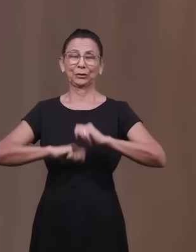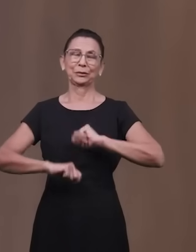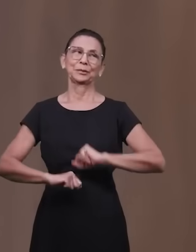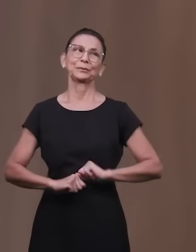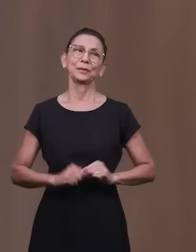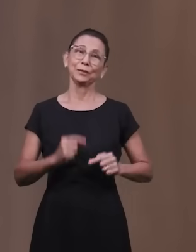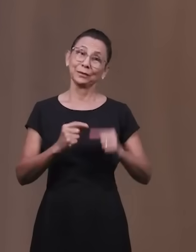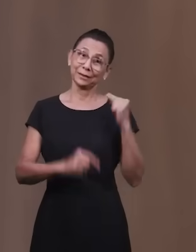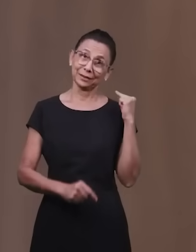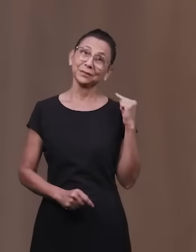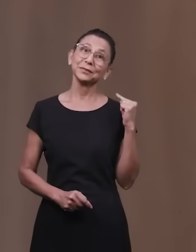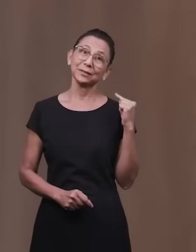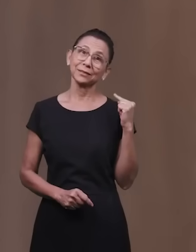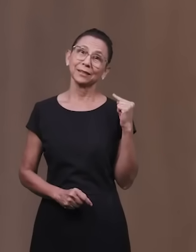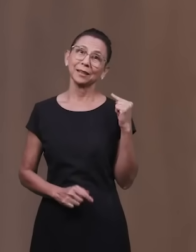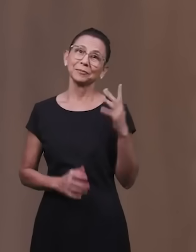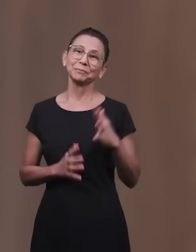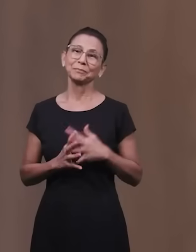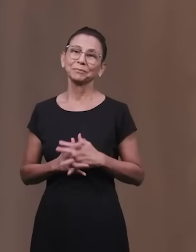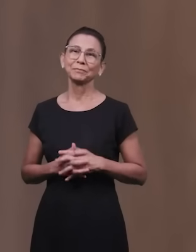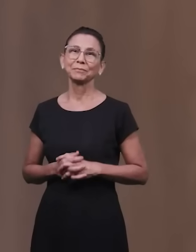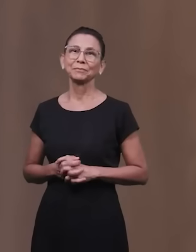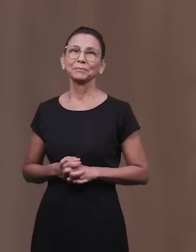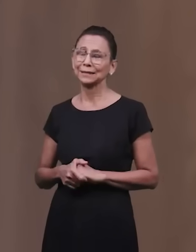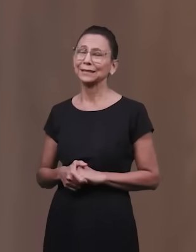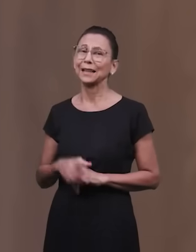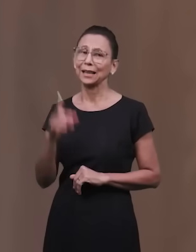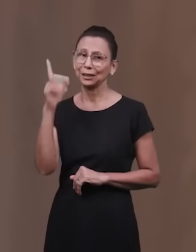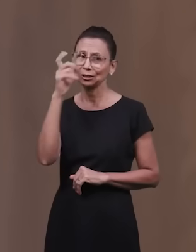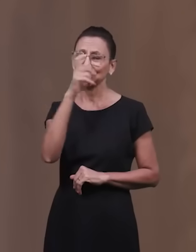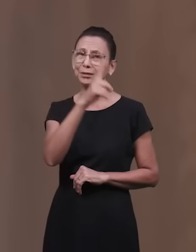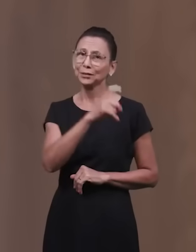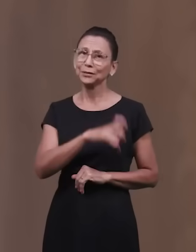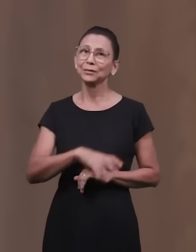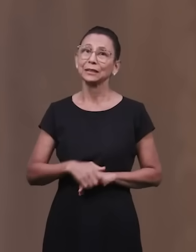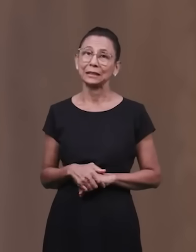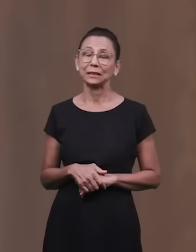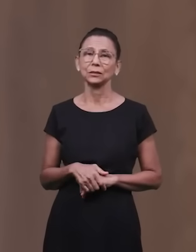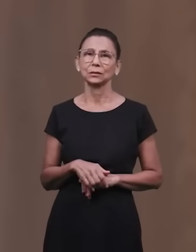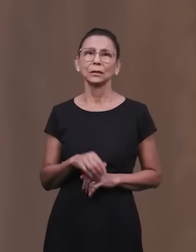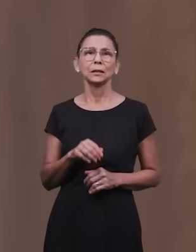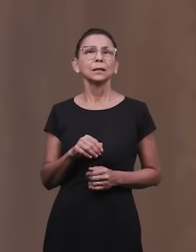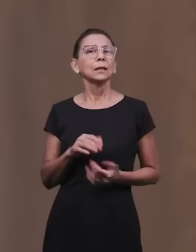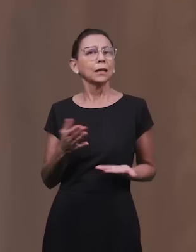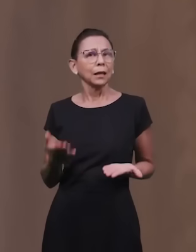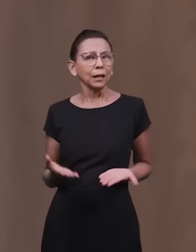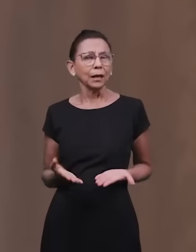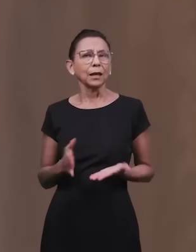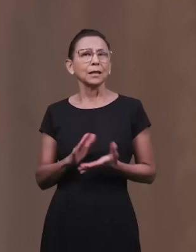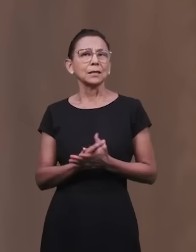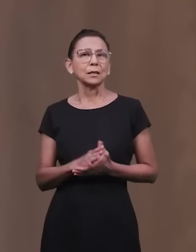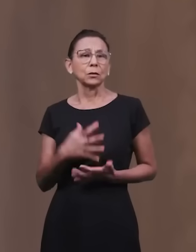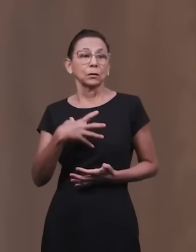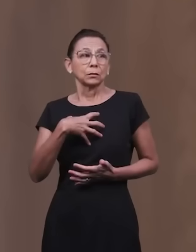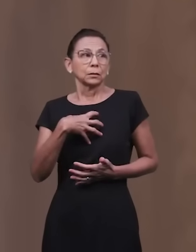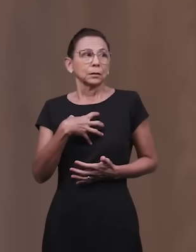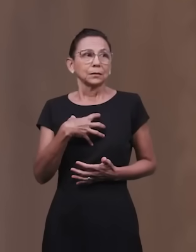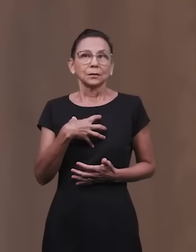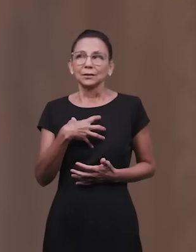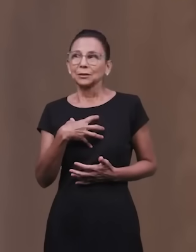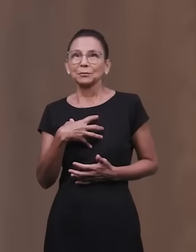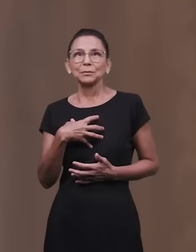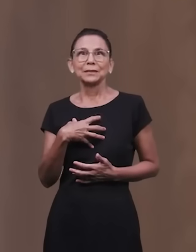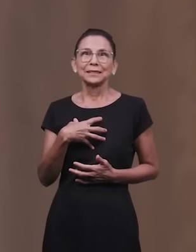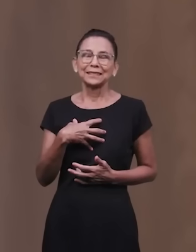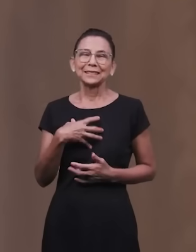público é um desafio para o humano, tá? Porque é se colocar no olhar do outro e se dispor a ser avaliado. E isso nos ameaça, porque o